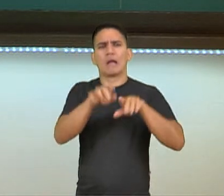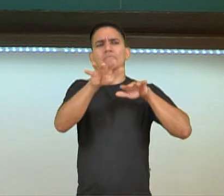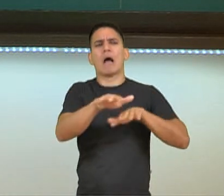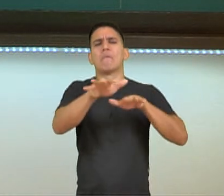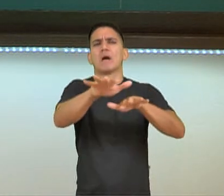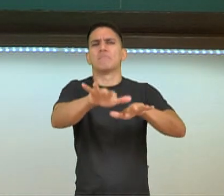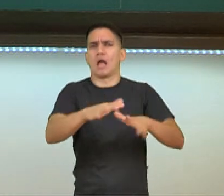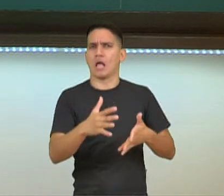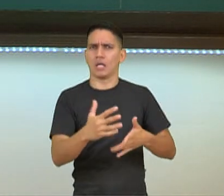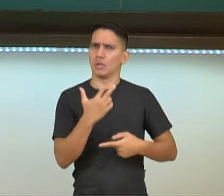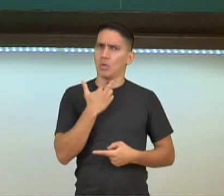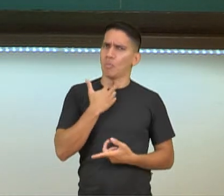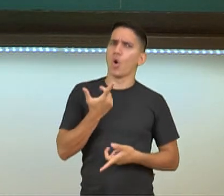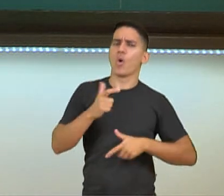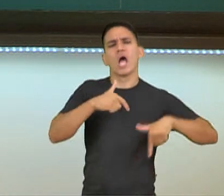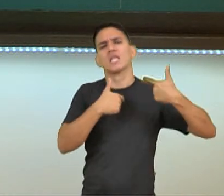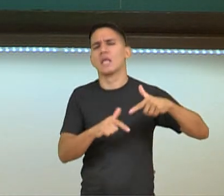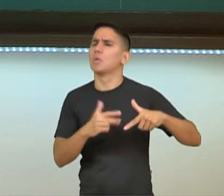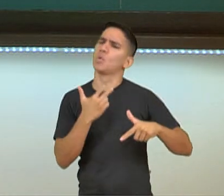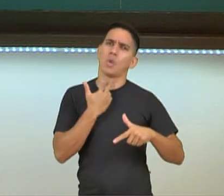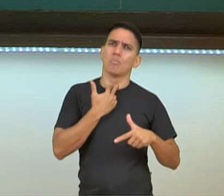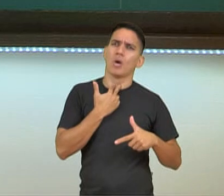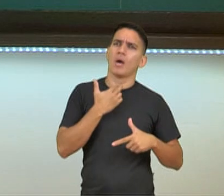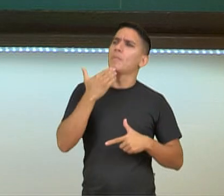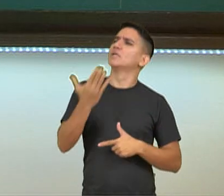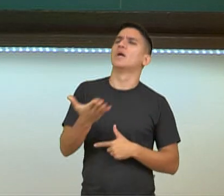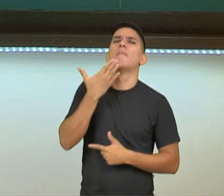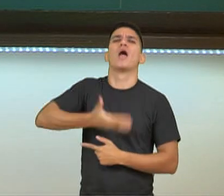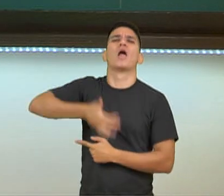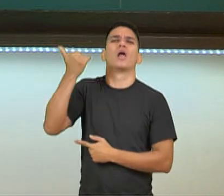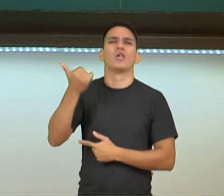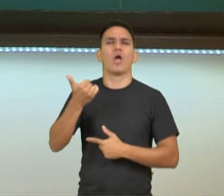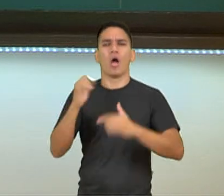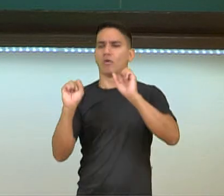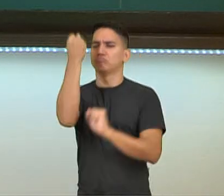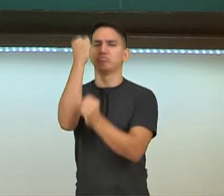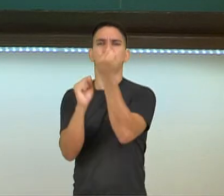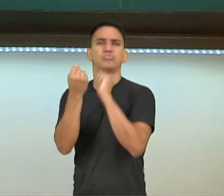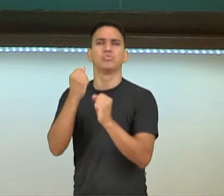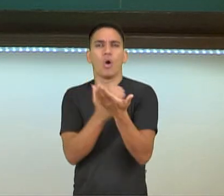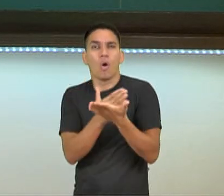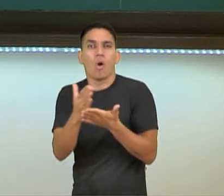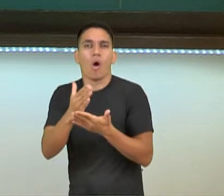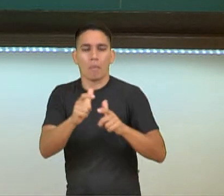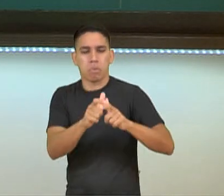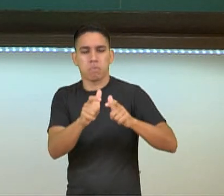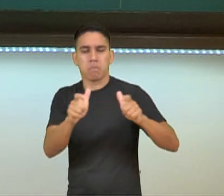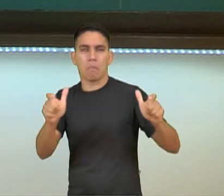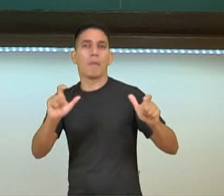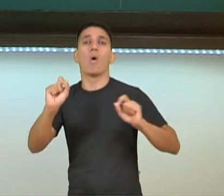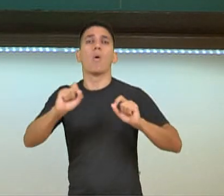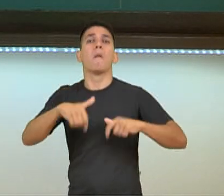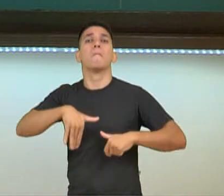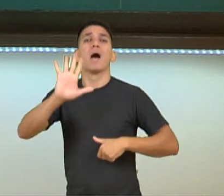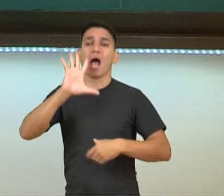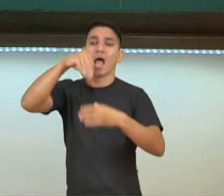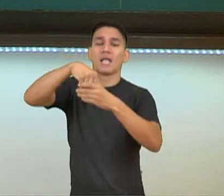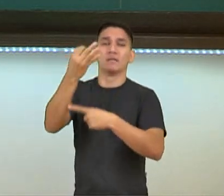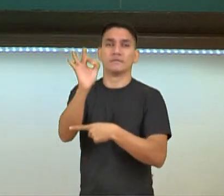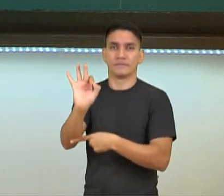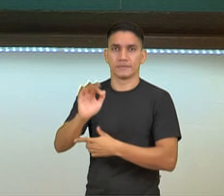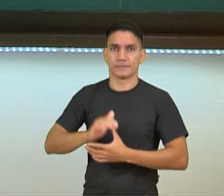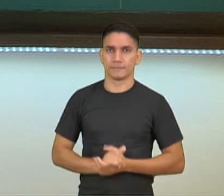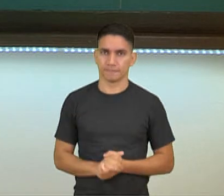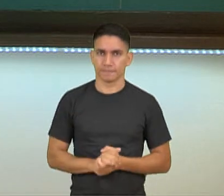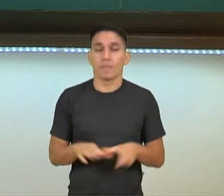vão poder exigir melhorias dentro das fábricas que começavam a crescer cada vez mais dentro da